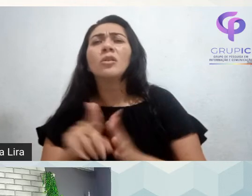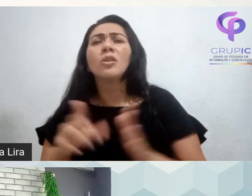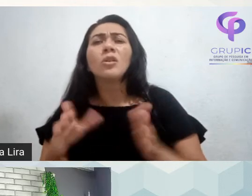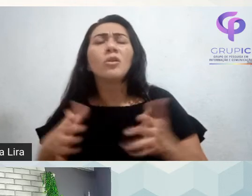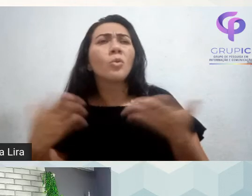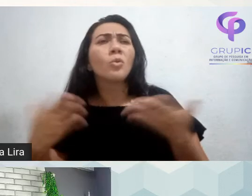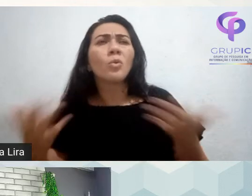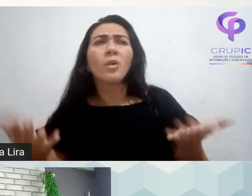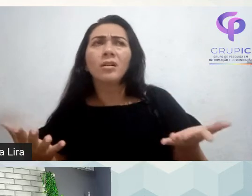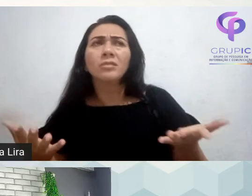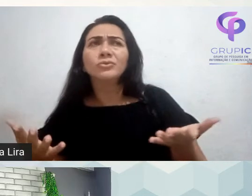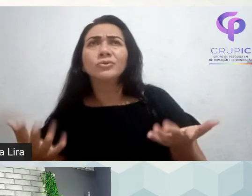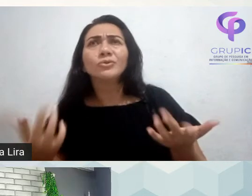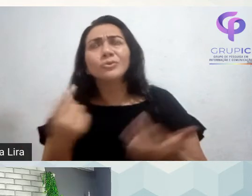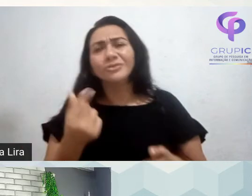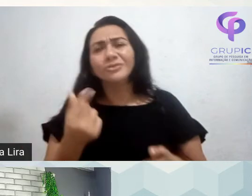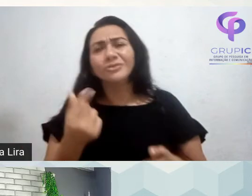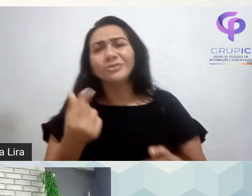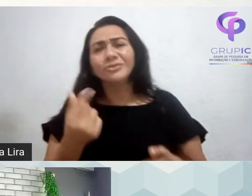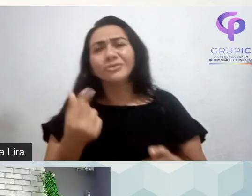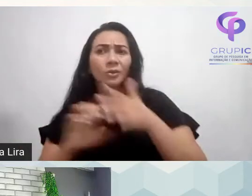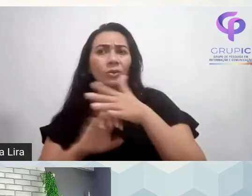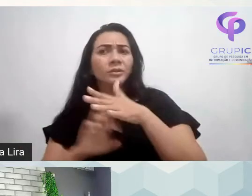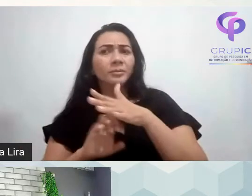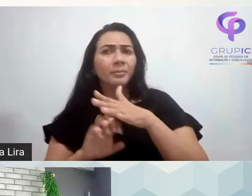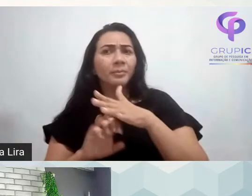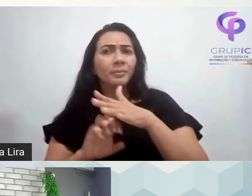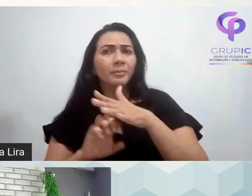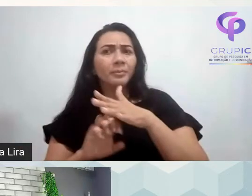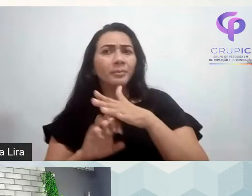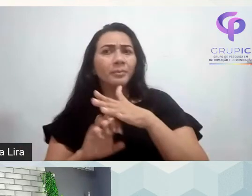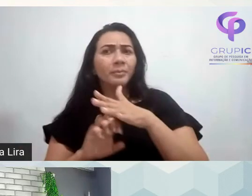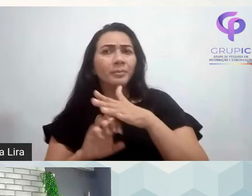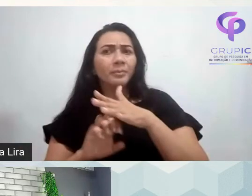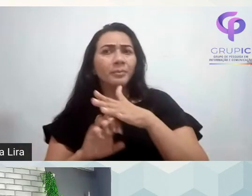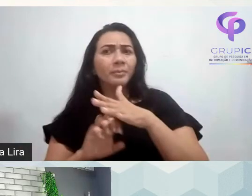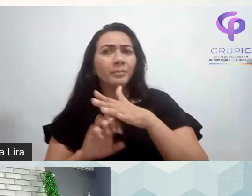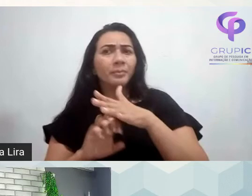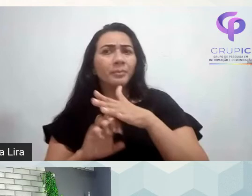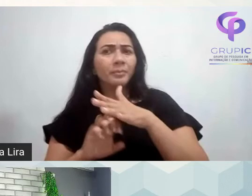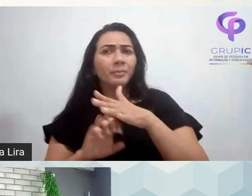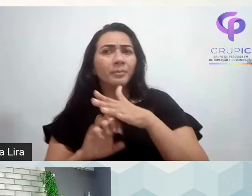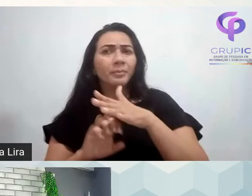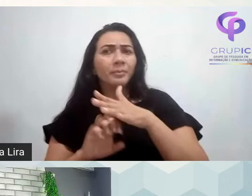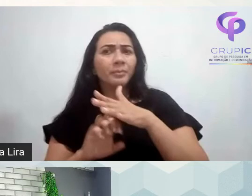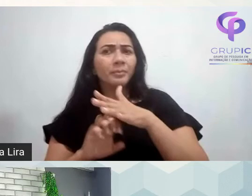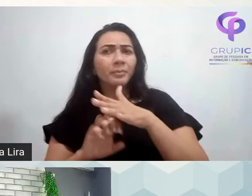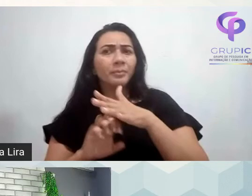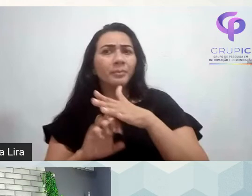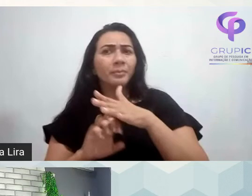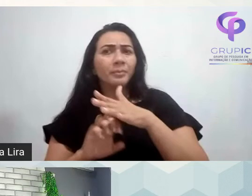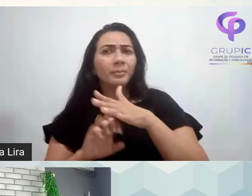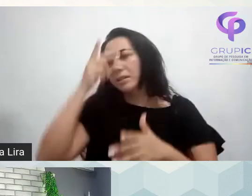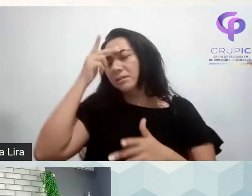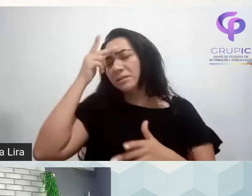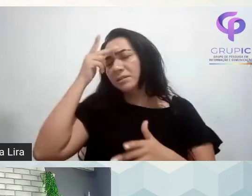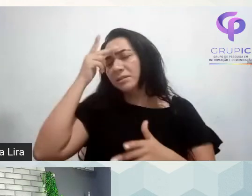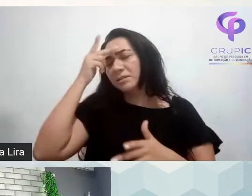para o meu incentivador aceitar, mesmo que o meu valor seja um pouquinho